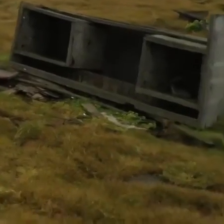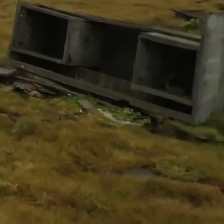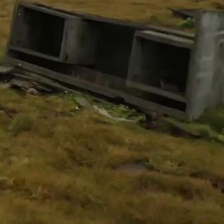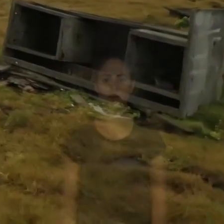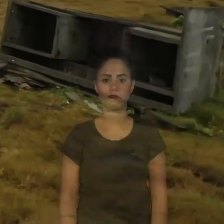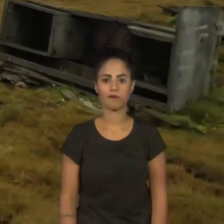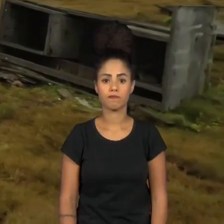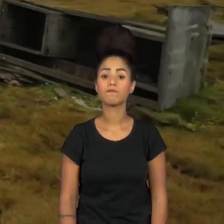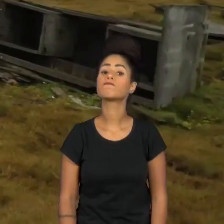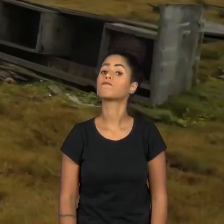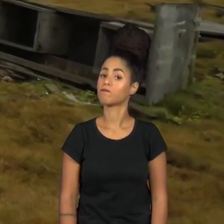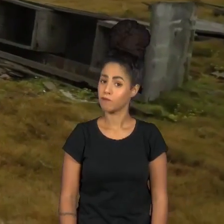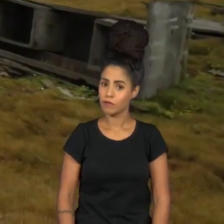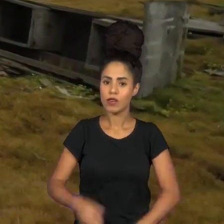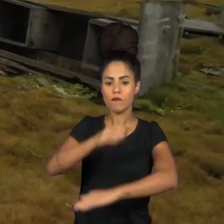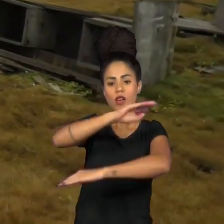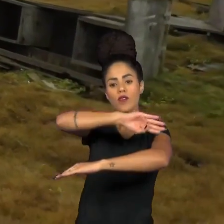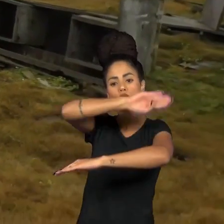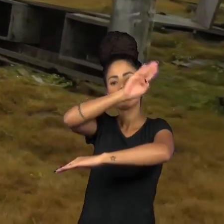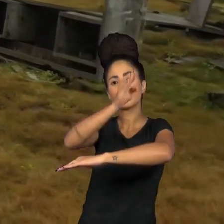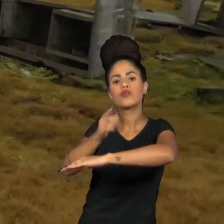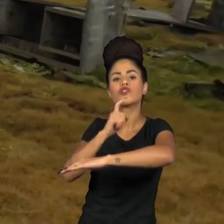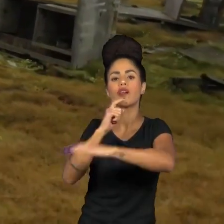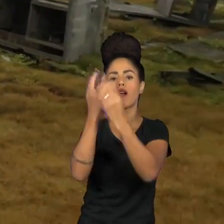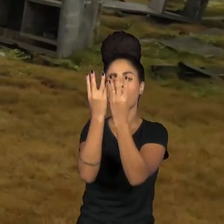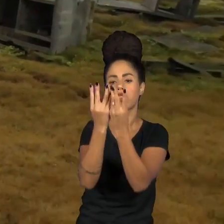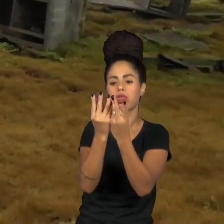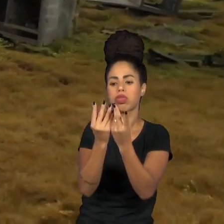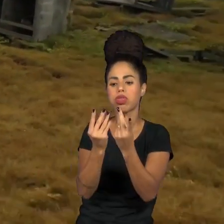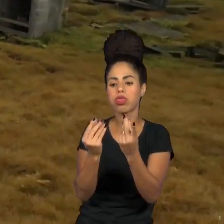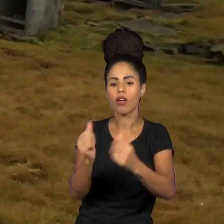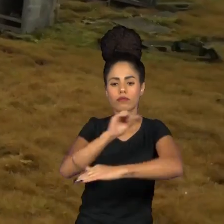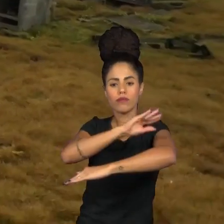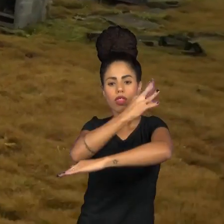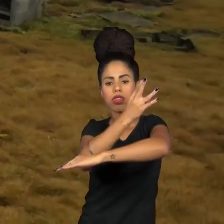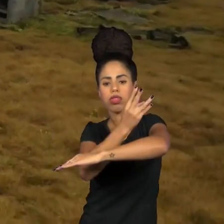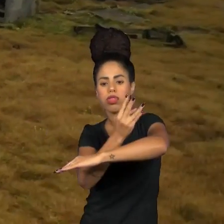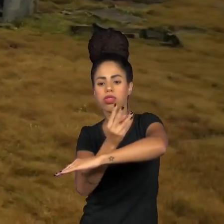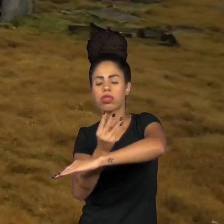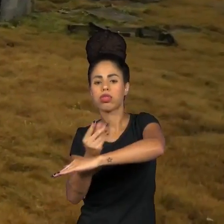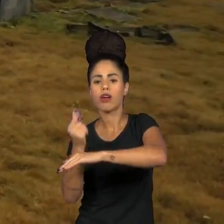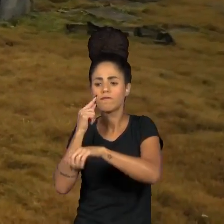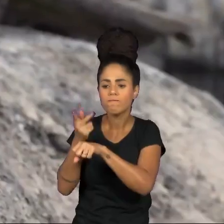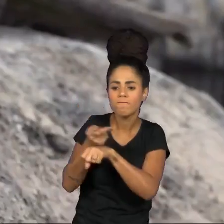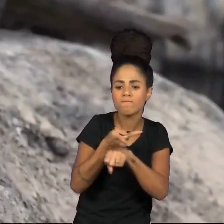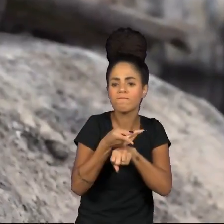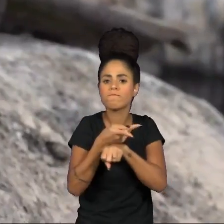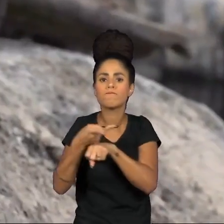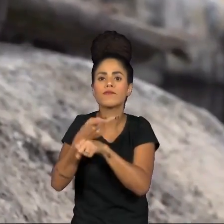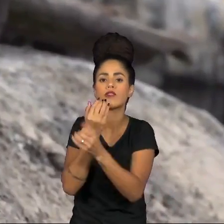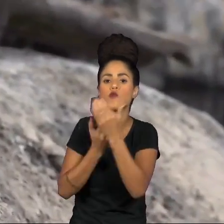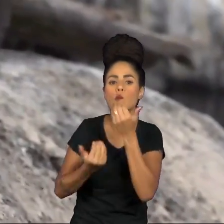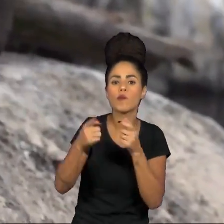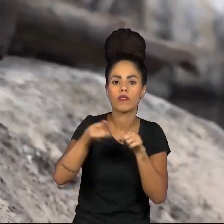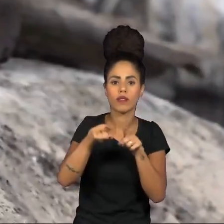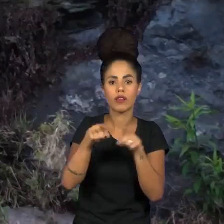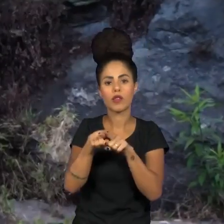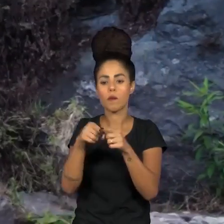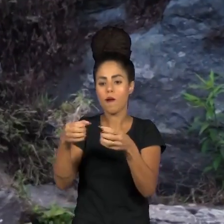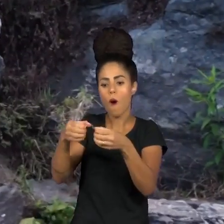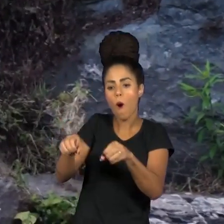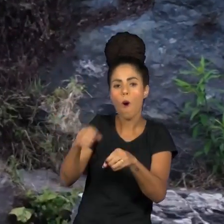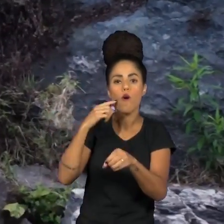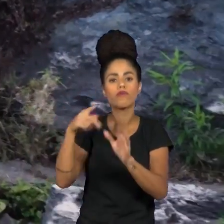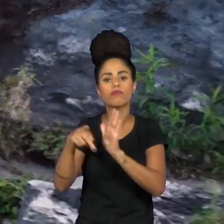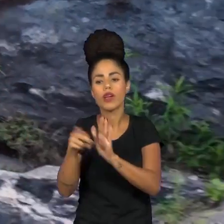À medida que o gelo desaparece, os animais se deslocam e buscam alimento em terra, comendo ovos de aves,